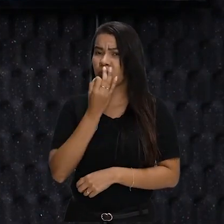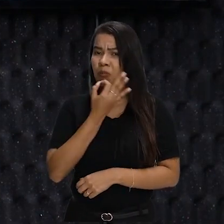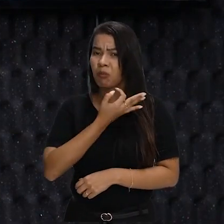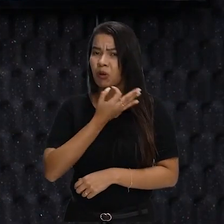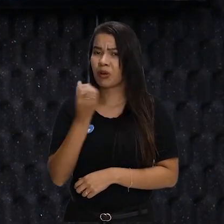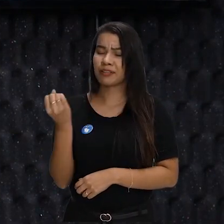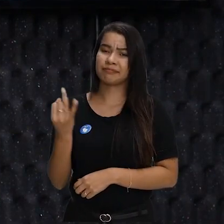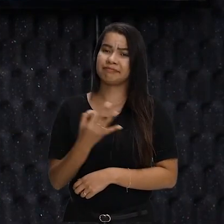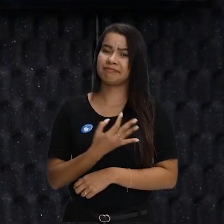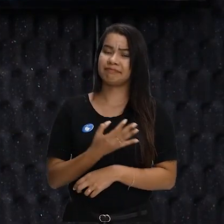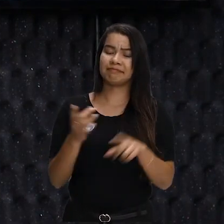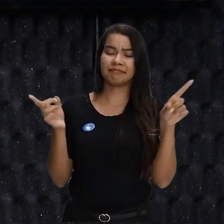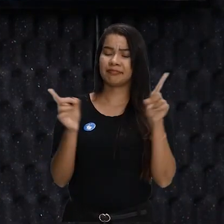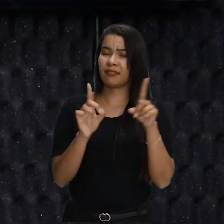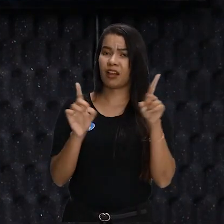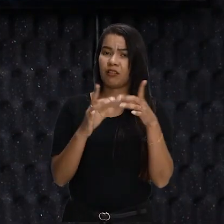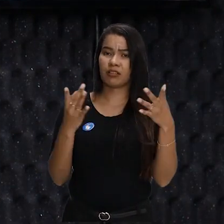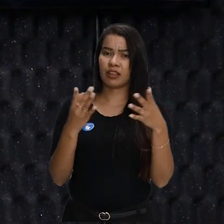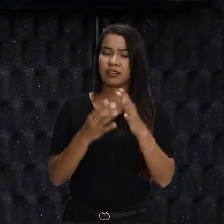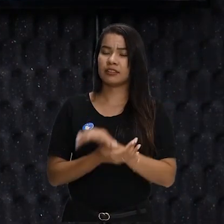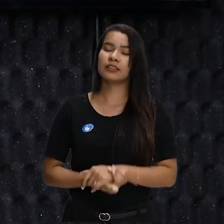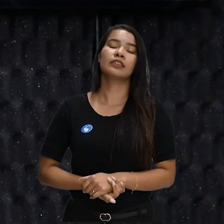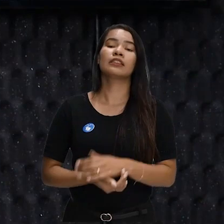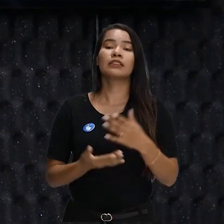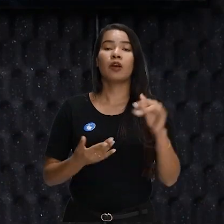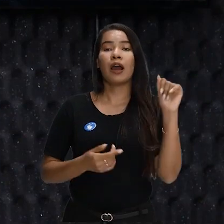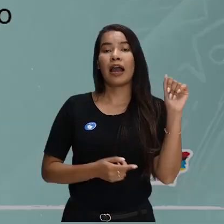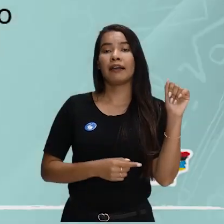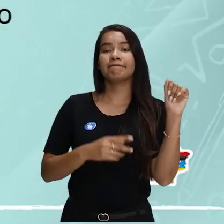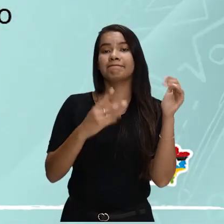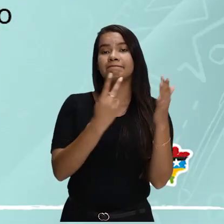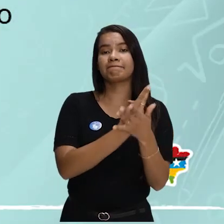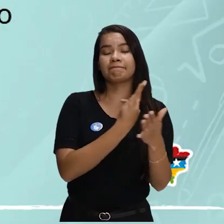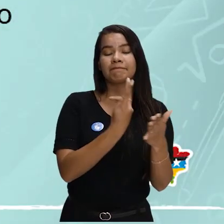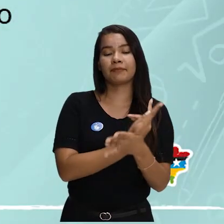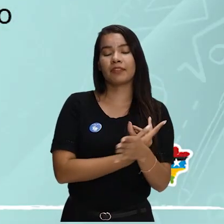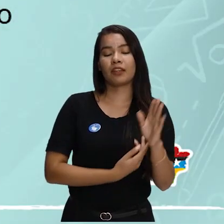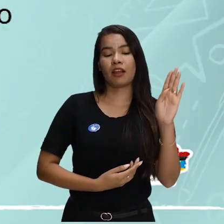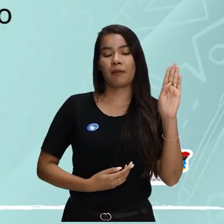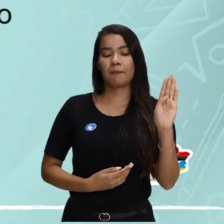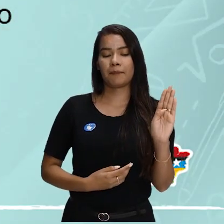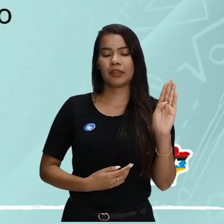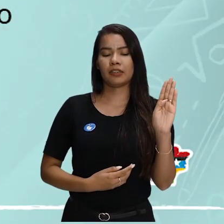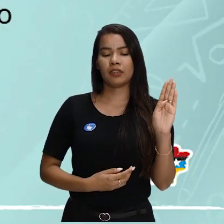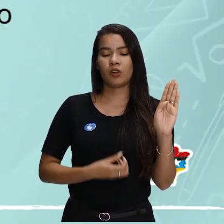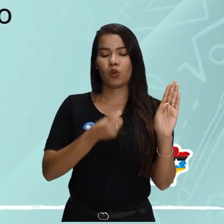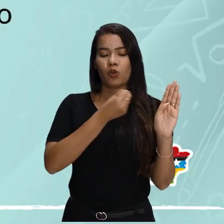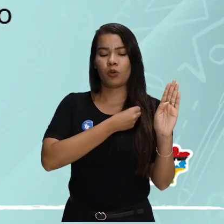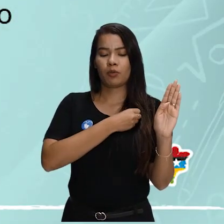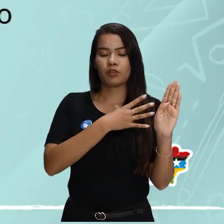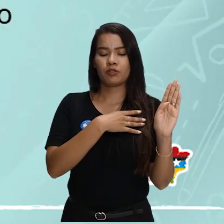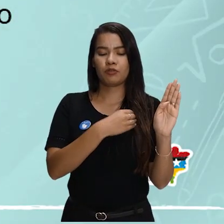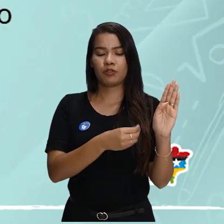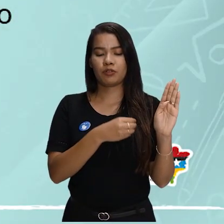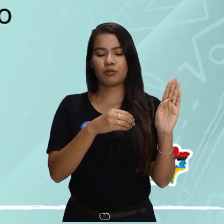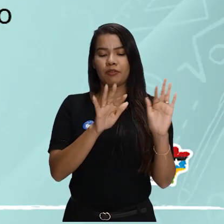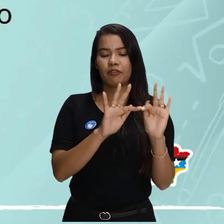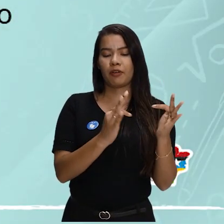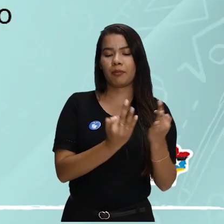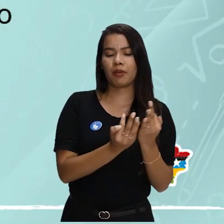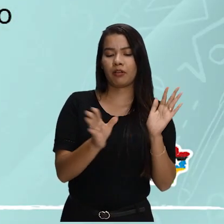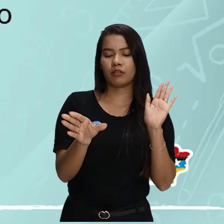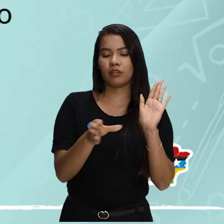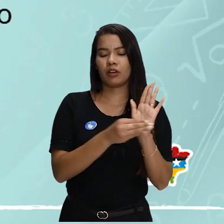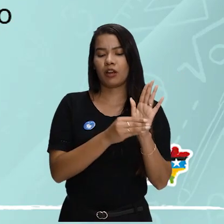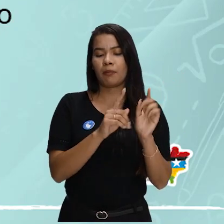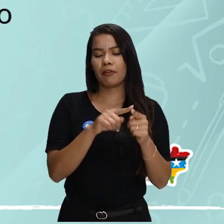azul, tá? Então essa letra A, ela está descartada, né? A letra B, o número de filhos de uma família possui, é